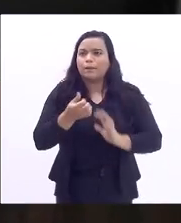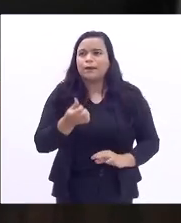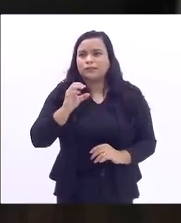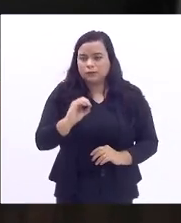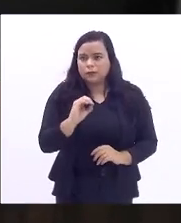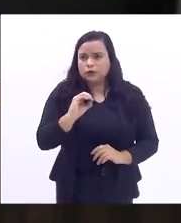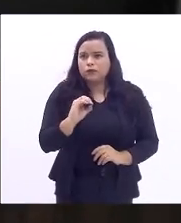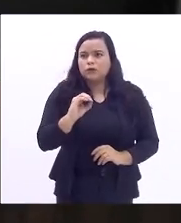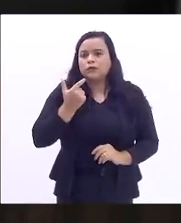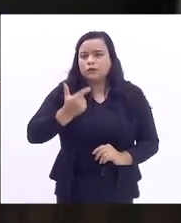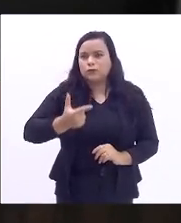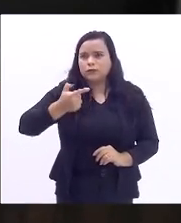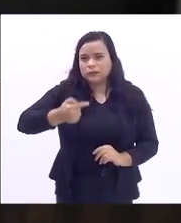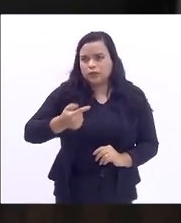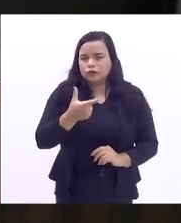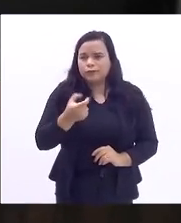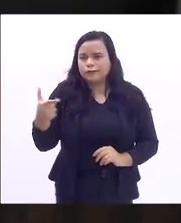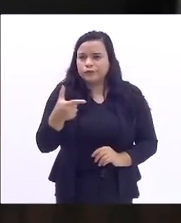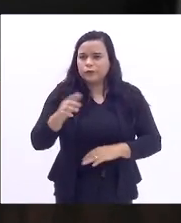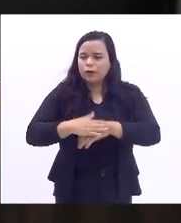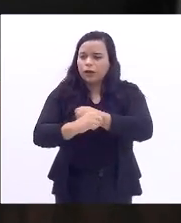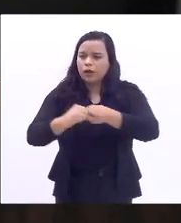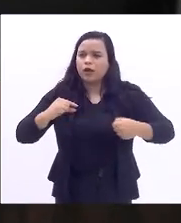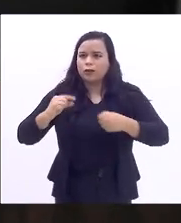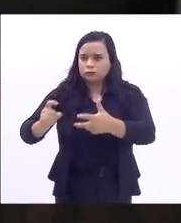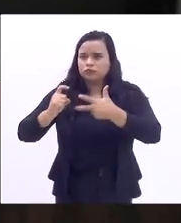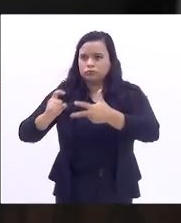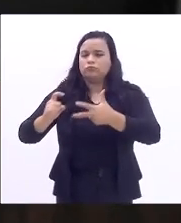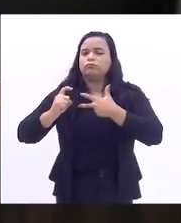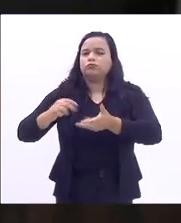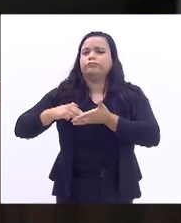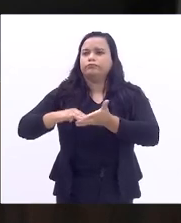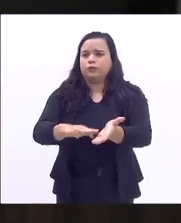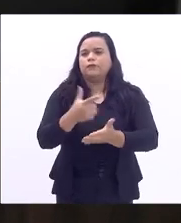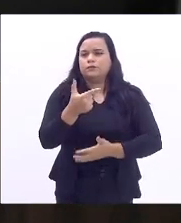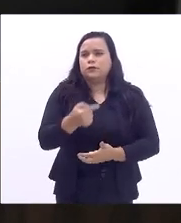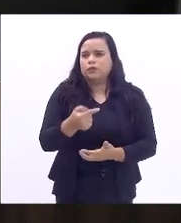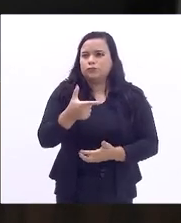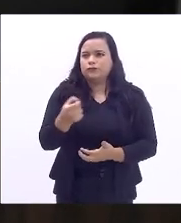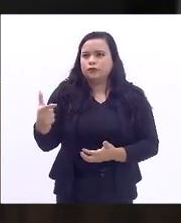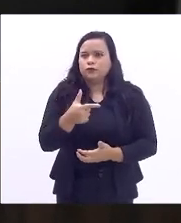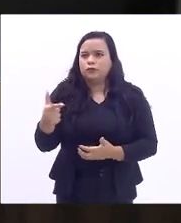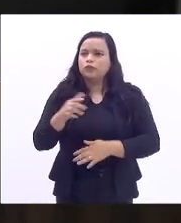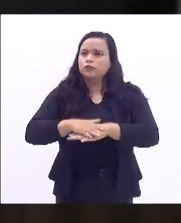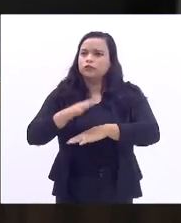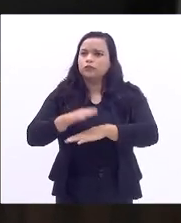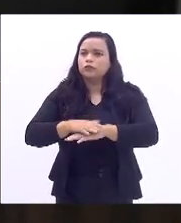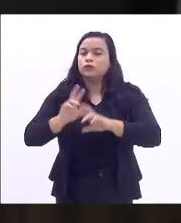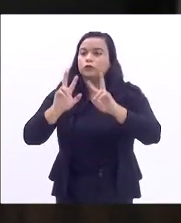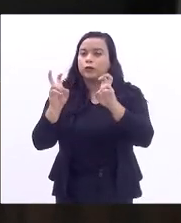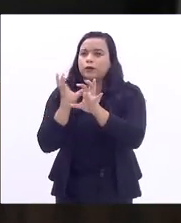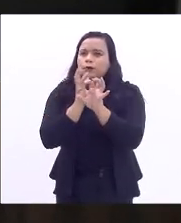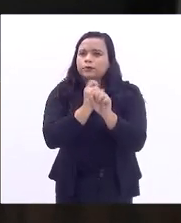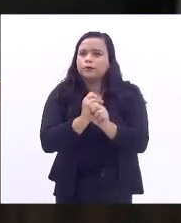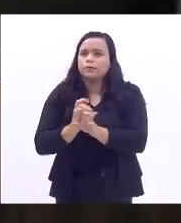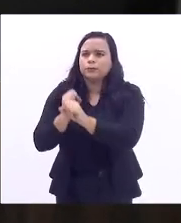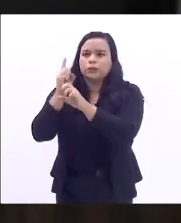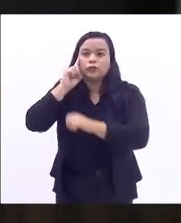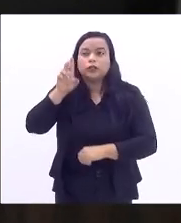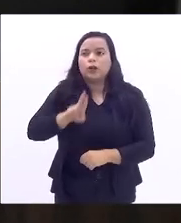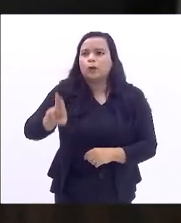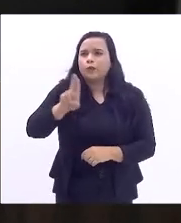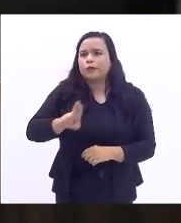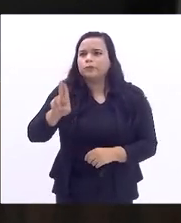lei 6027 de 22 de autoria do Poder Executivo mensagem 27/22 dispõe sobre a contagem dias úteis